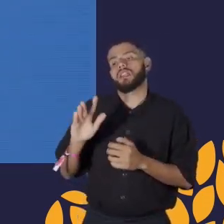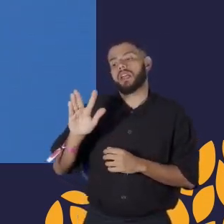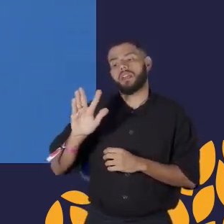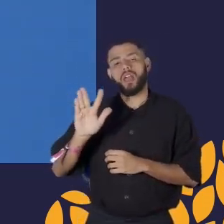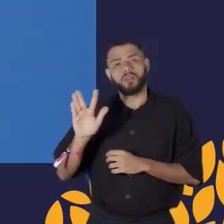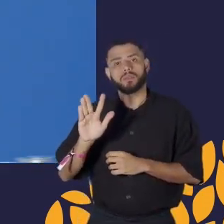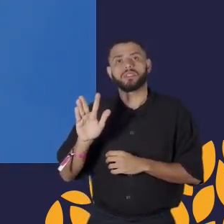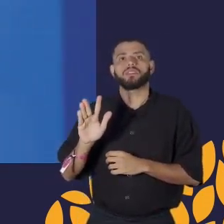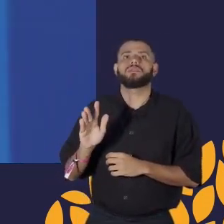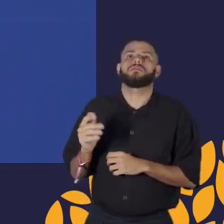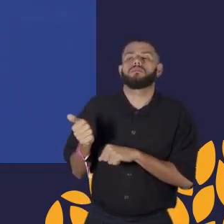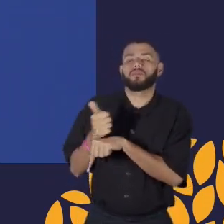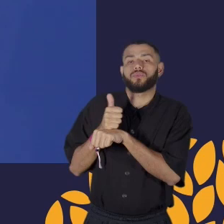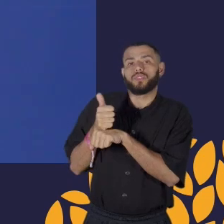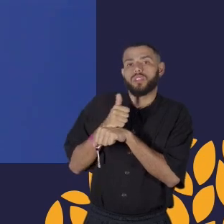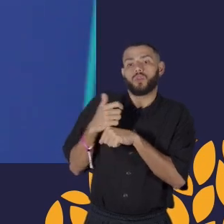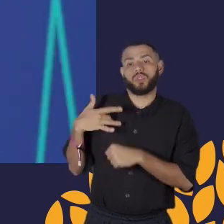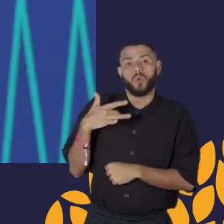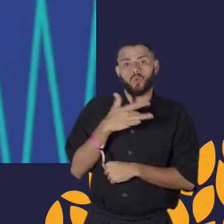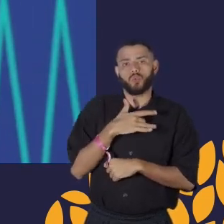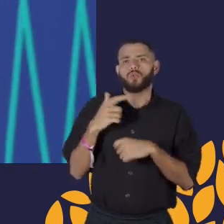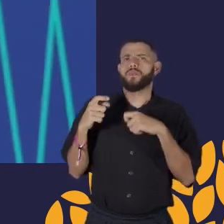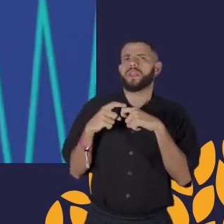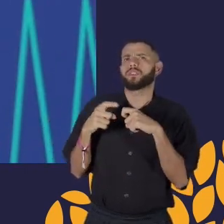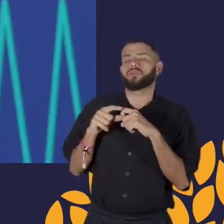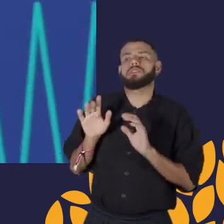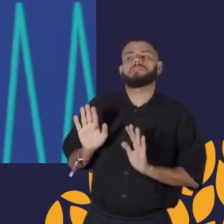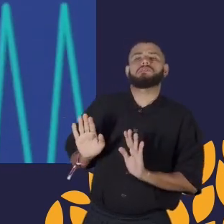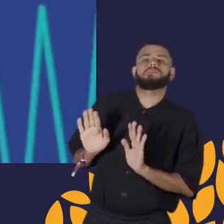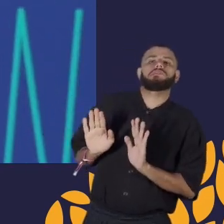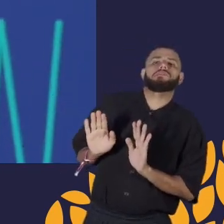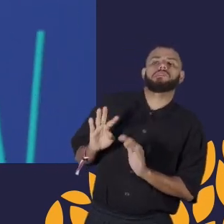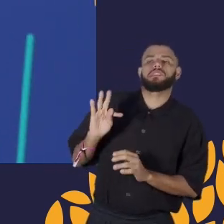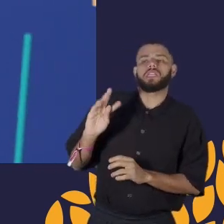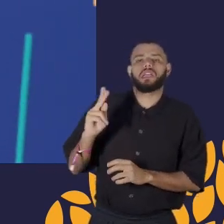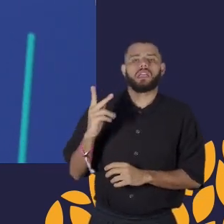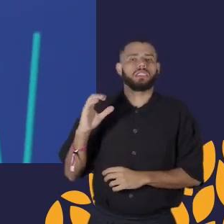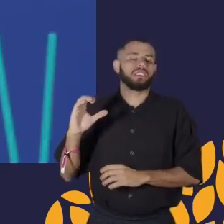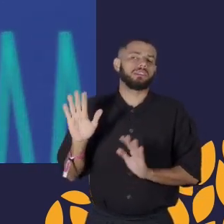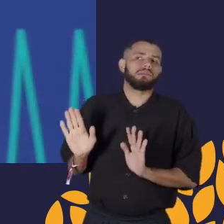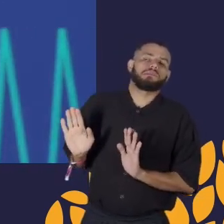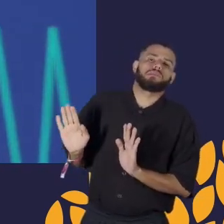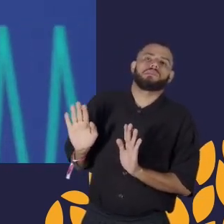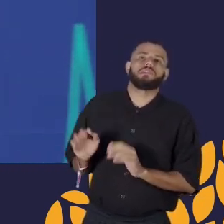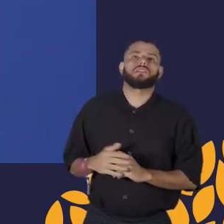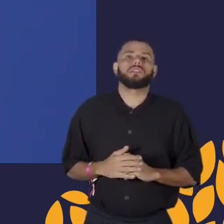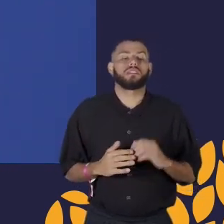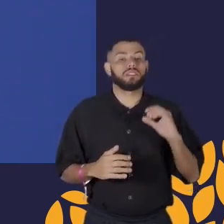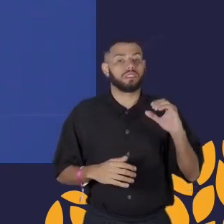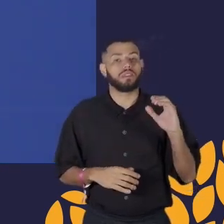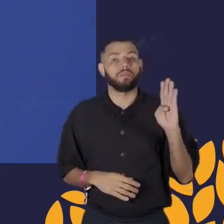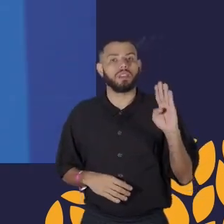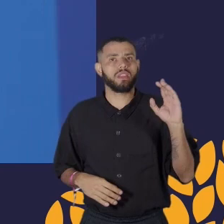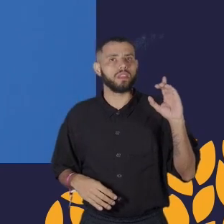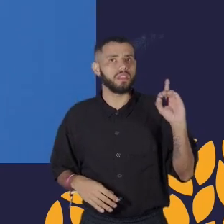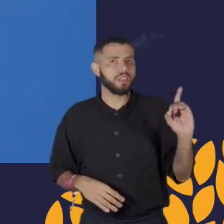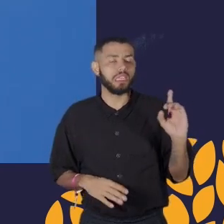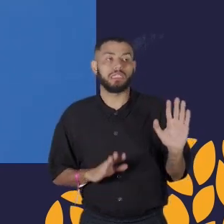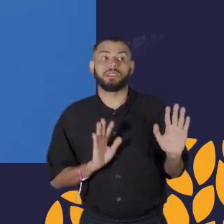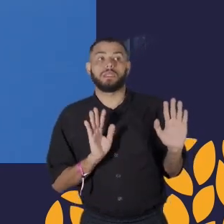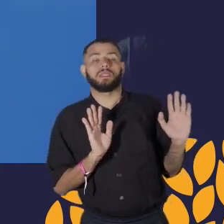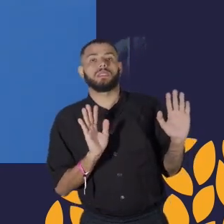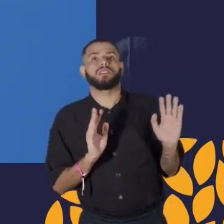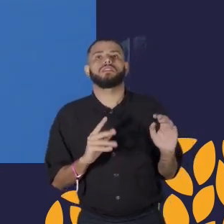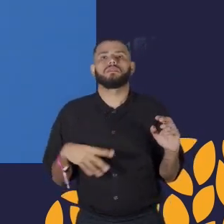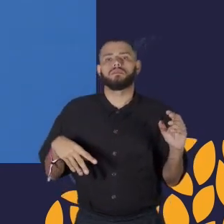como profissional da saúde, como médico, com muito receio do THC, é normal, CBD isolado, pô, vamos colocar um pouquinho, tem